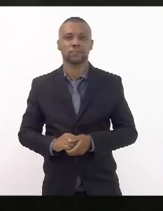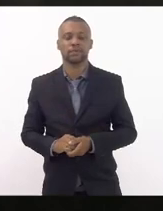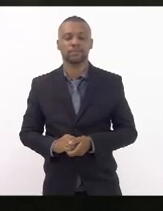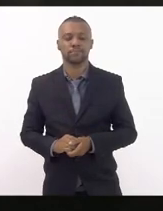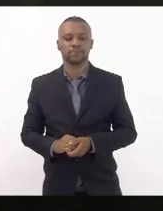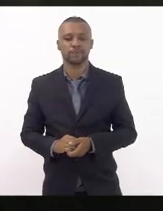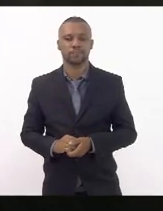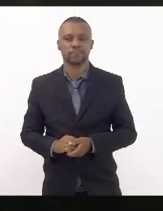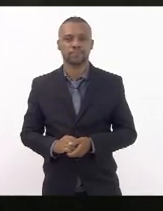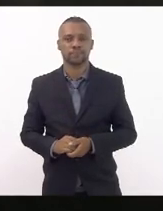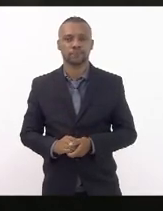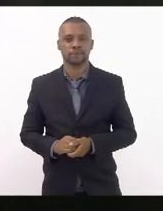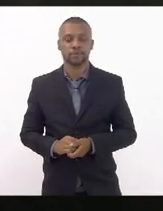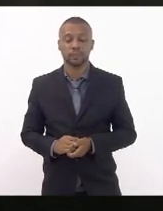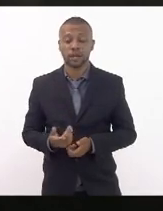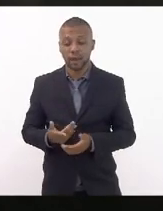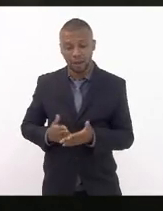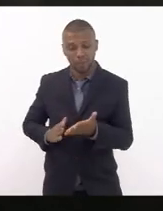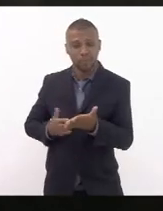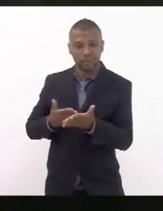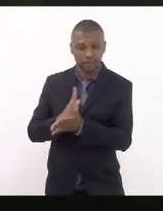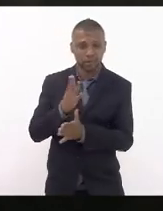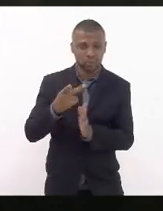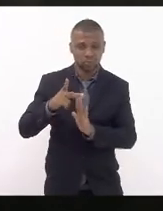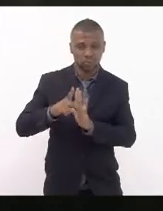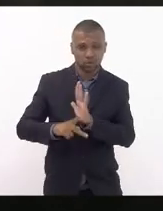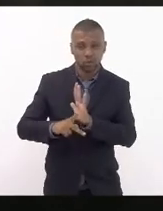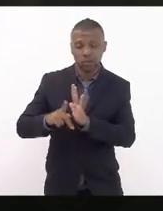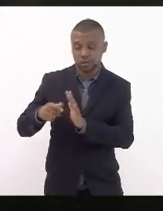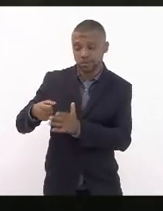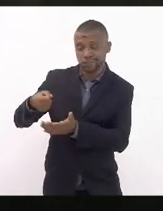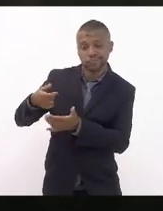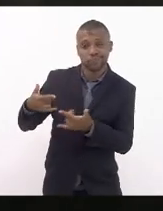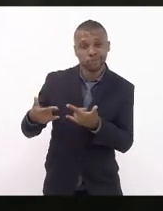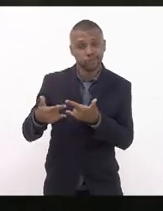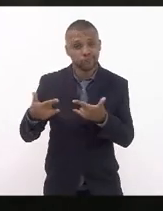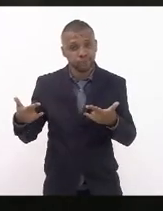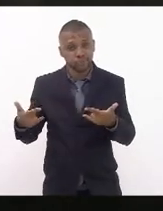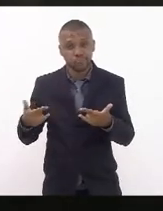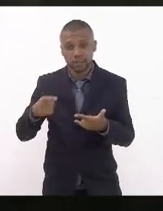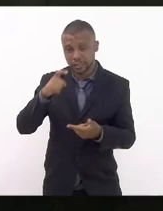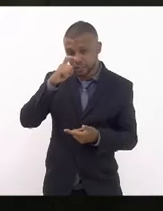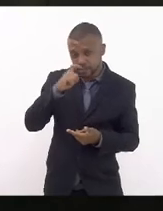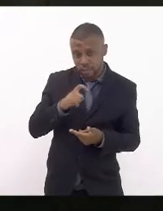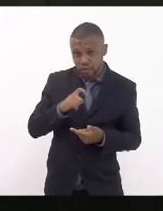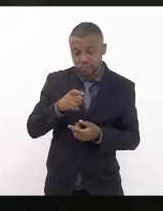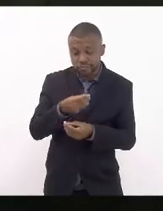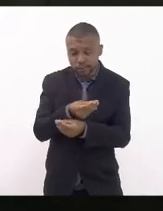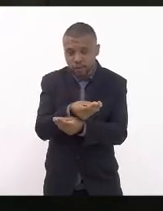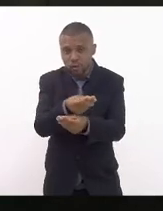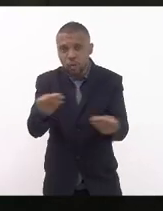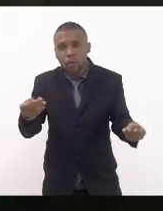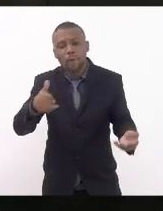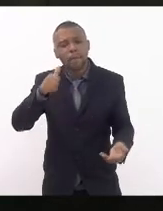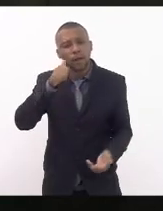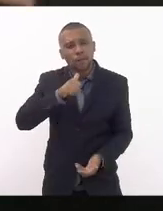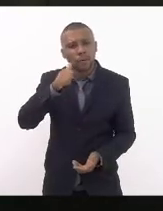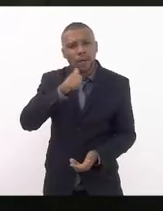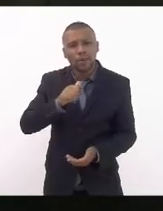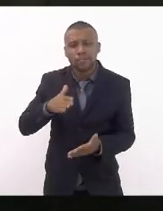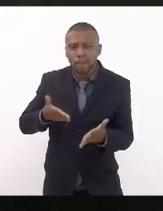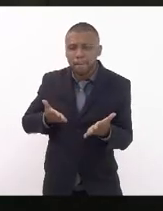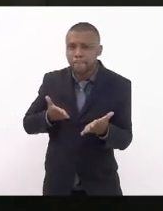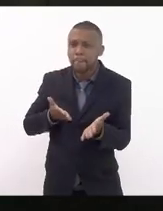A aprovação da distribuição de absorvente higiênico para as mulheres foi passada